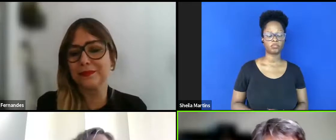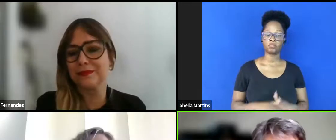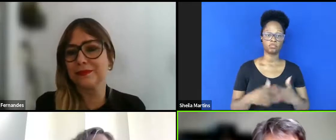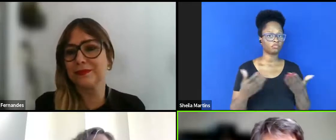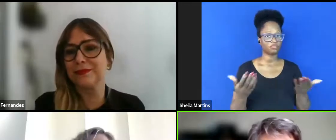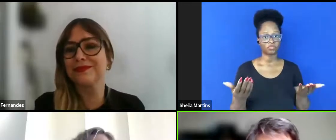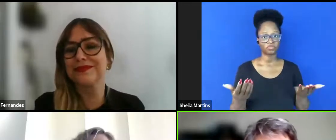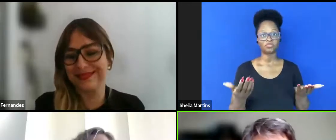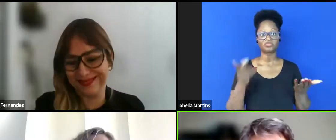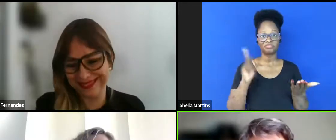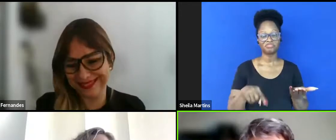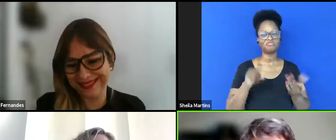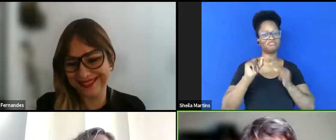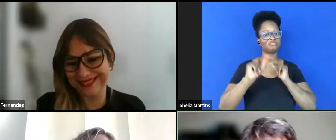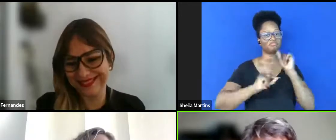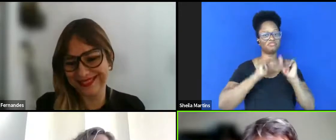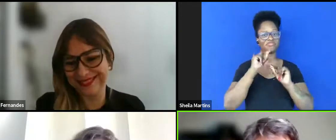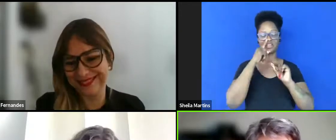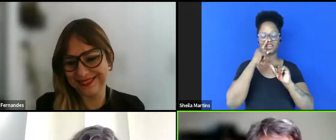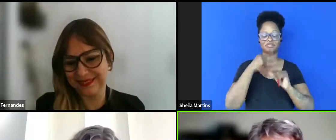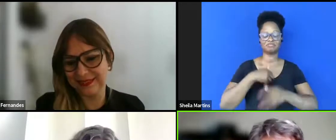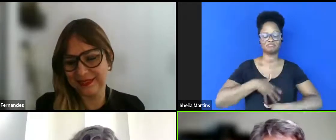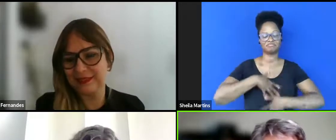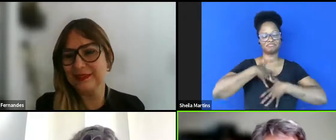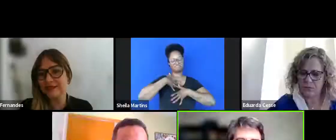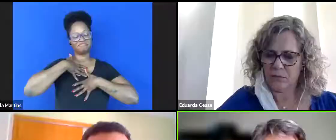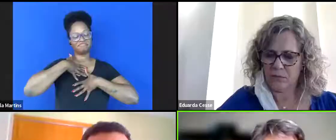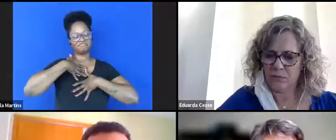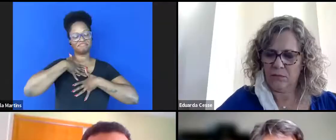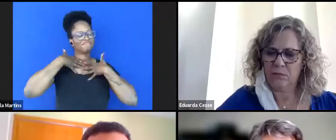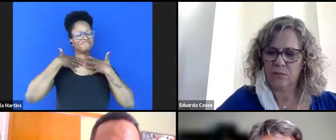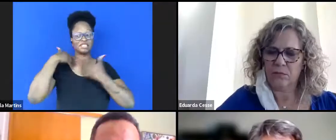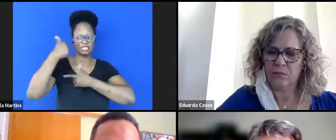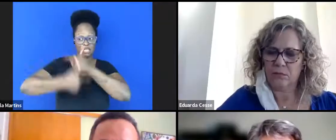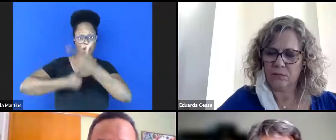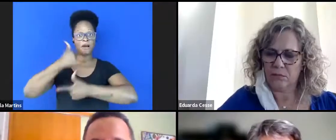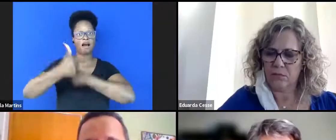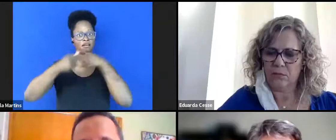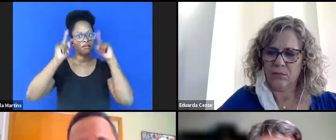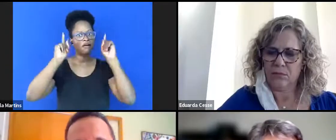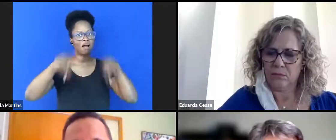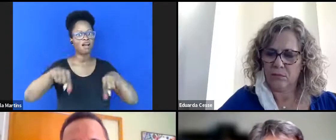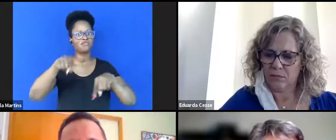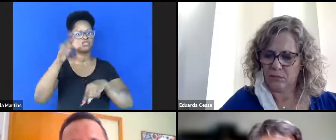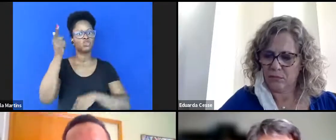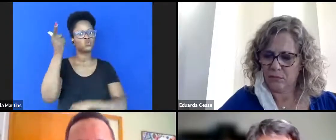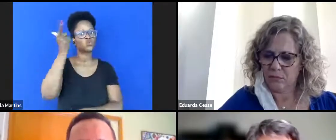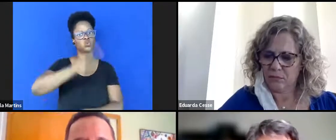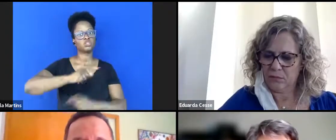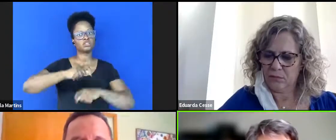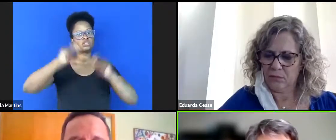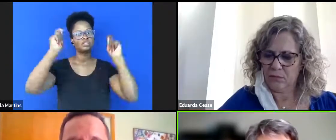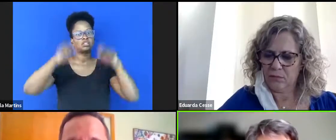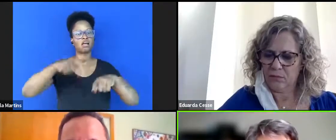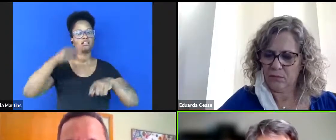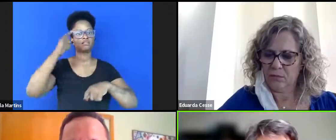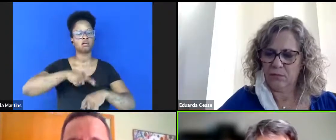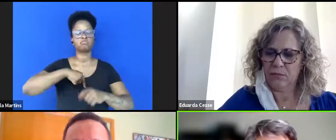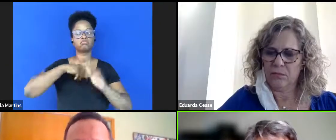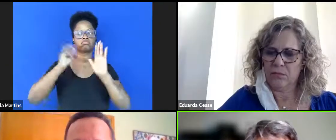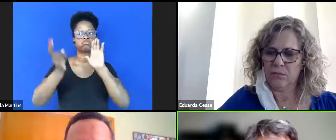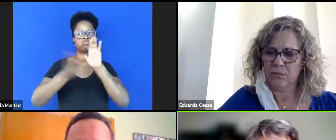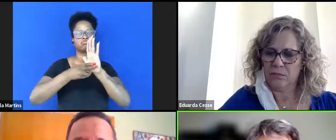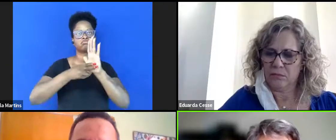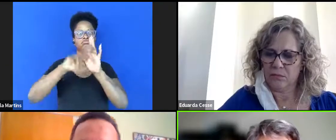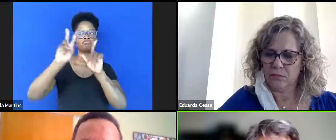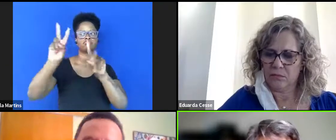É muito gratificante, depois de um longo trabalho, você ter o reconhecimento